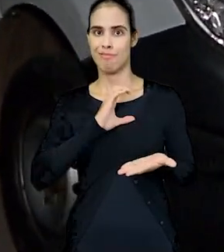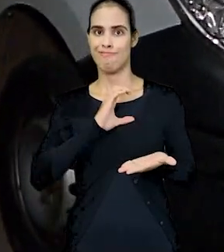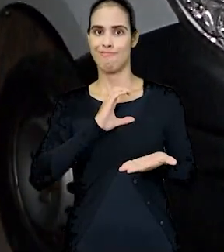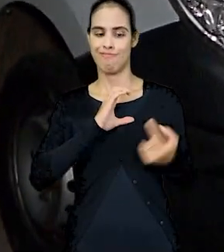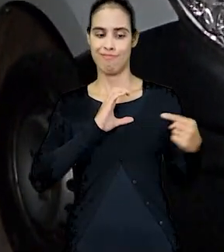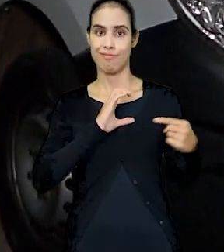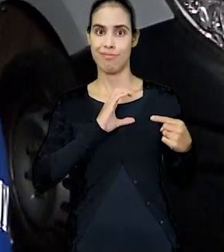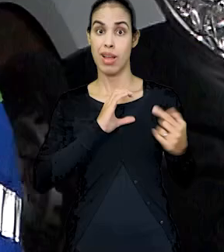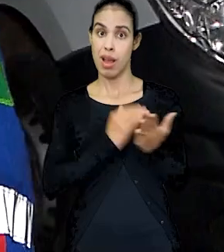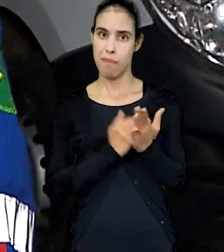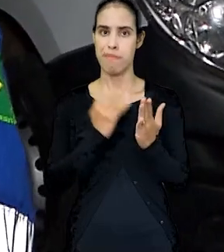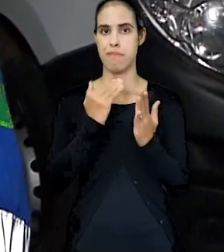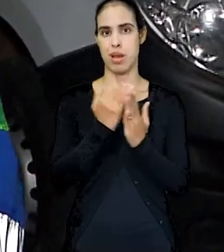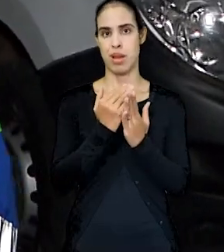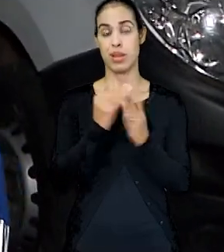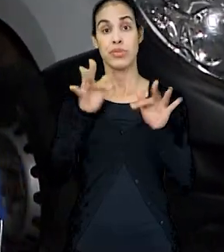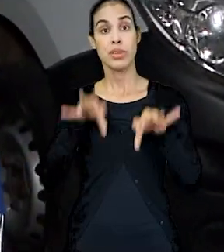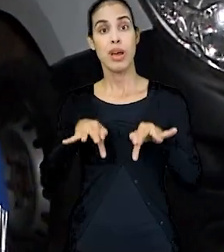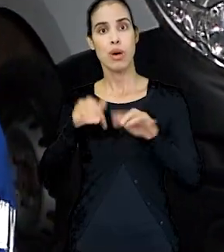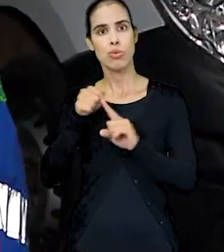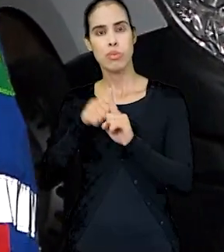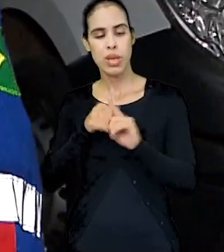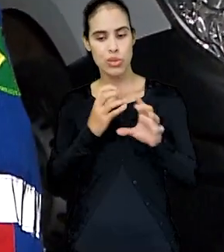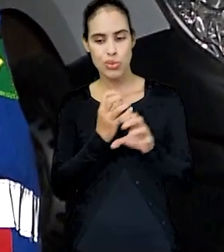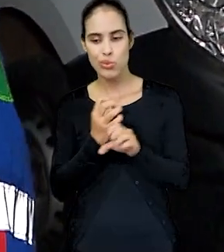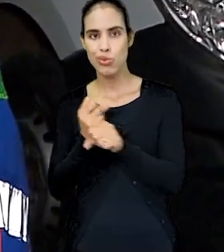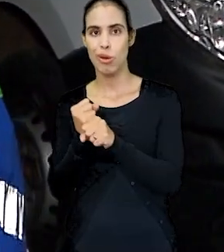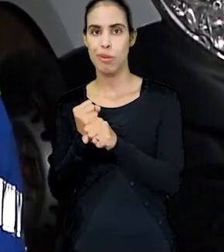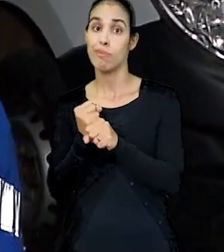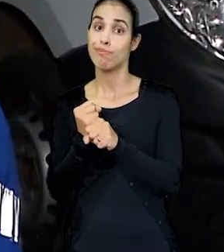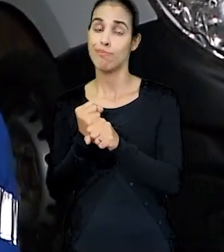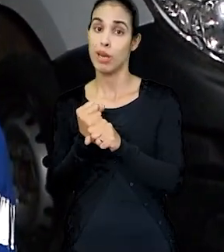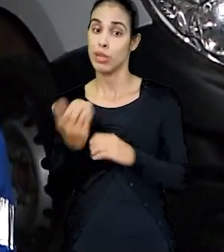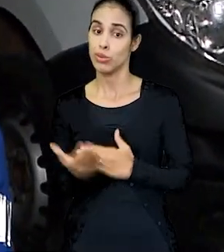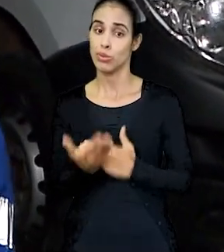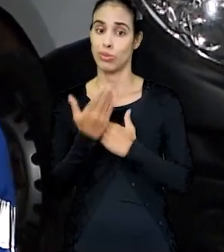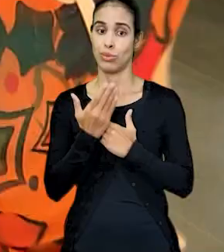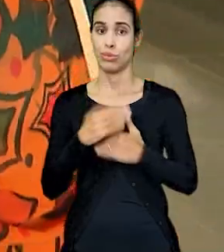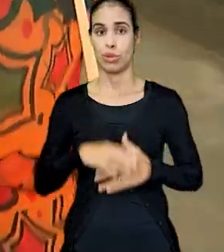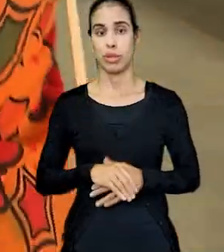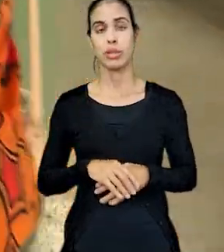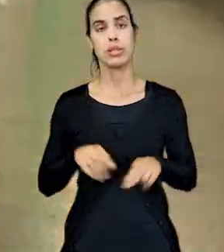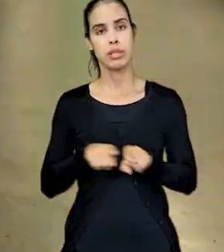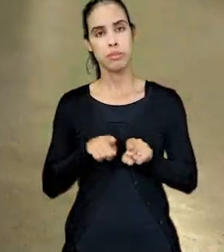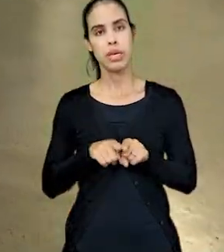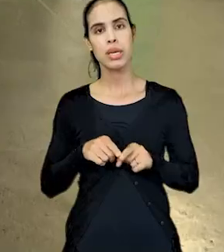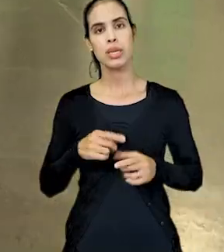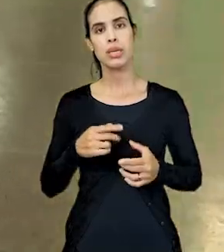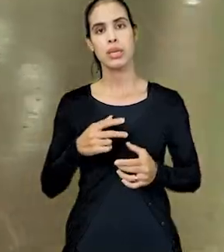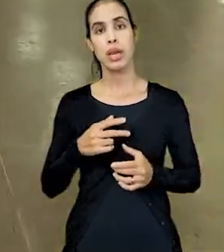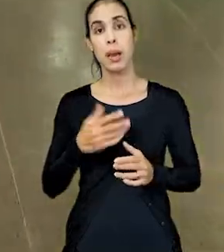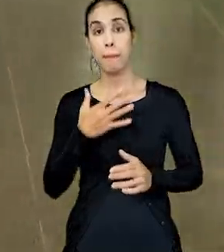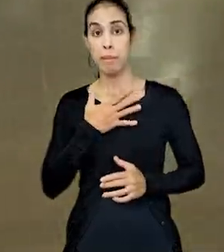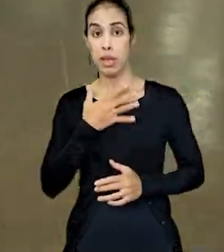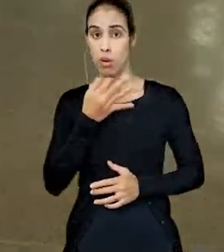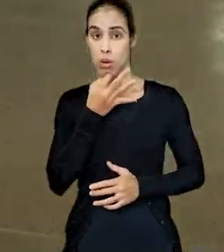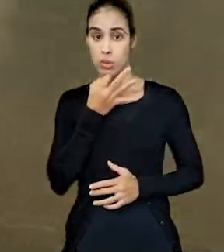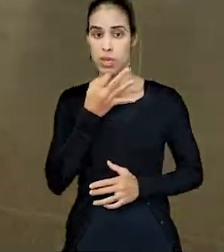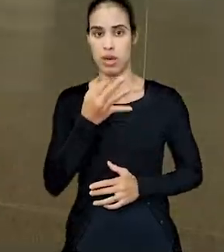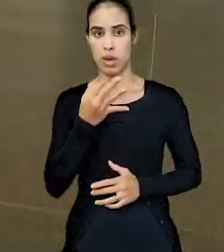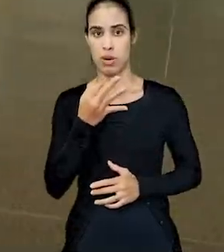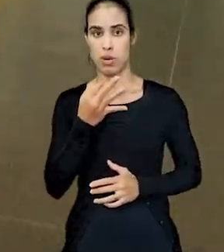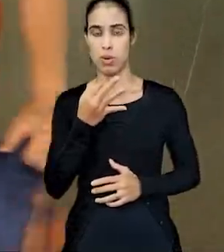uma diferença no final ali do mês. Hoje também uma questão pessoal é a questão de